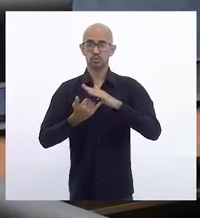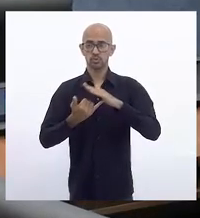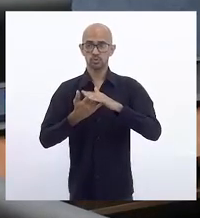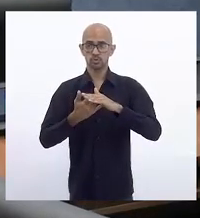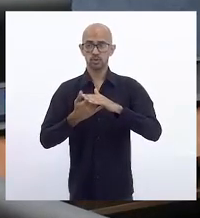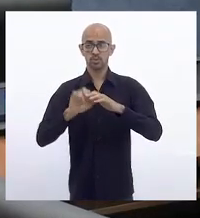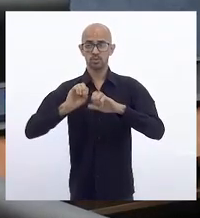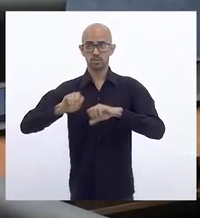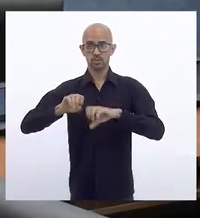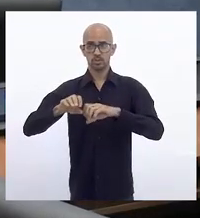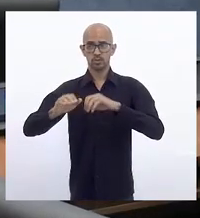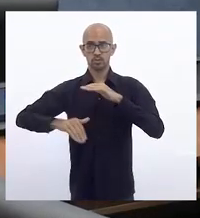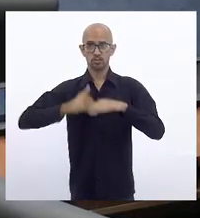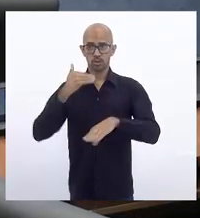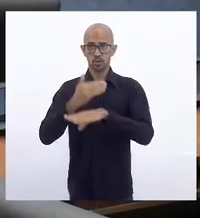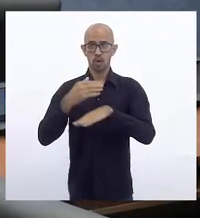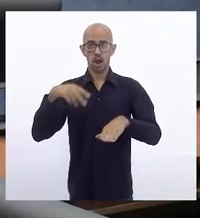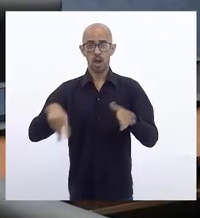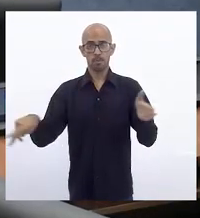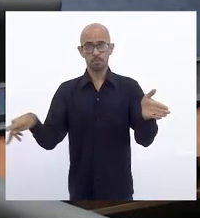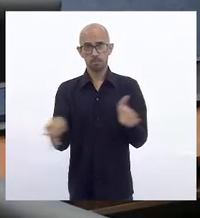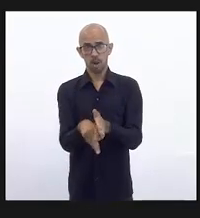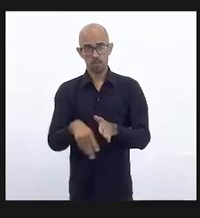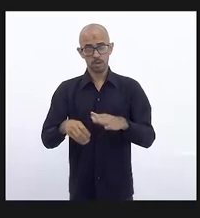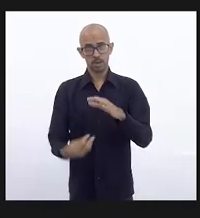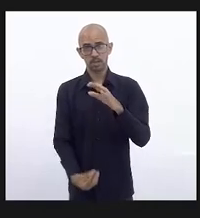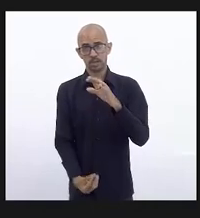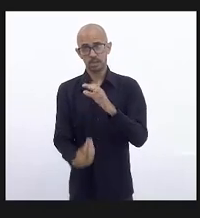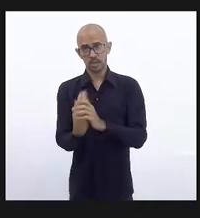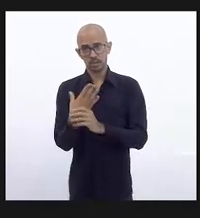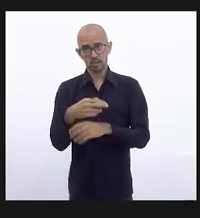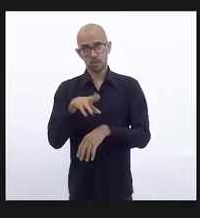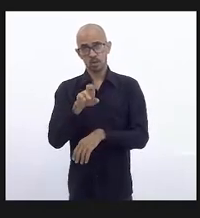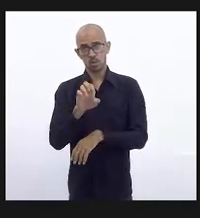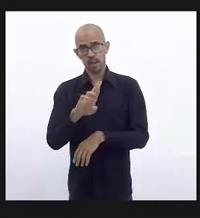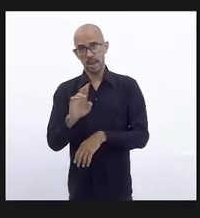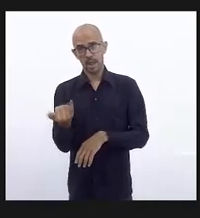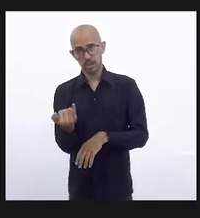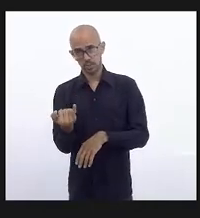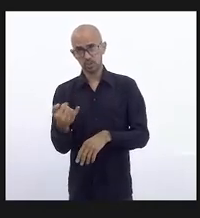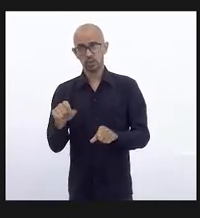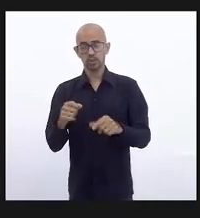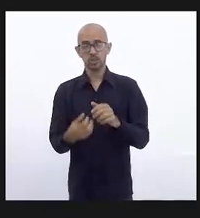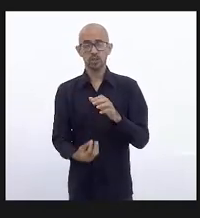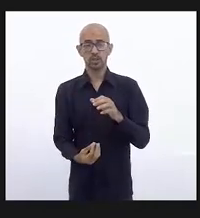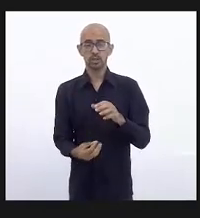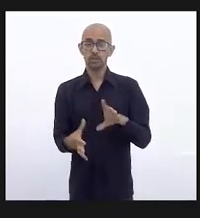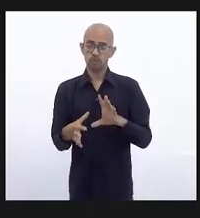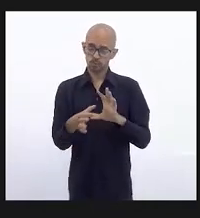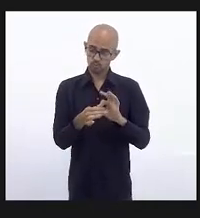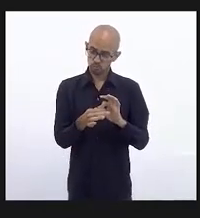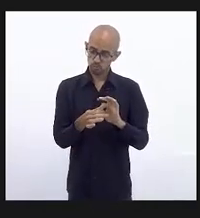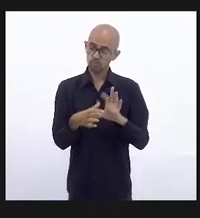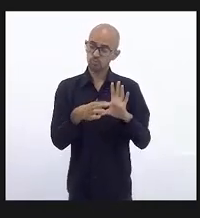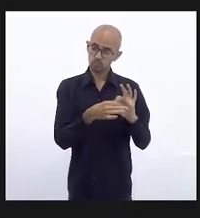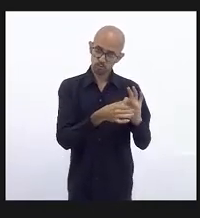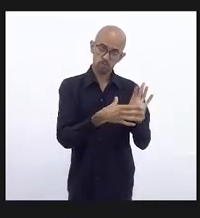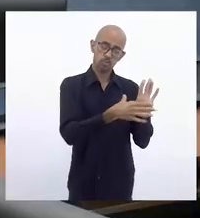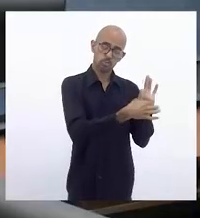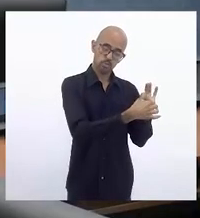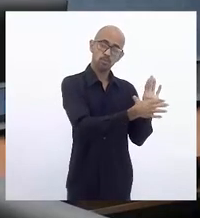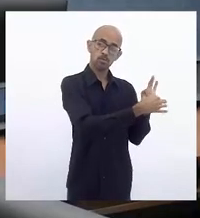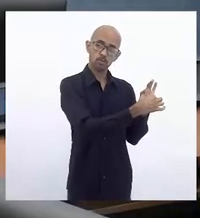privadas, a própria criação da UERJ, criada através da fusão de várias instituições, demonstra como